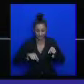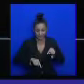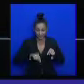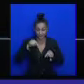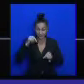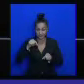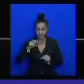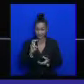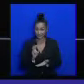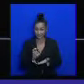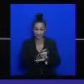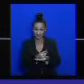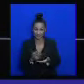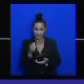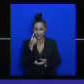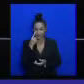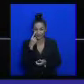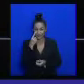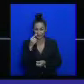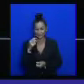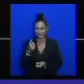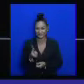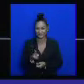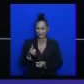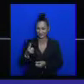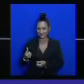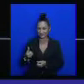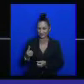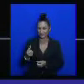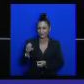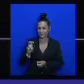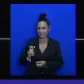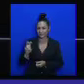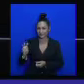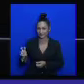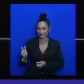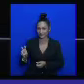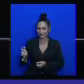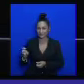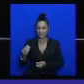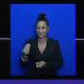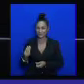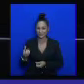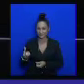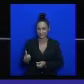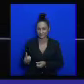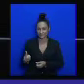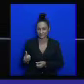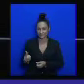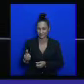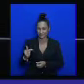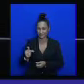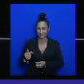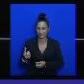dezenas da quina de hoje, vamos conferir. 66, 55,